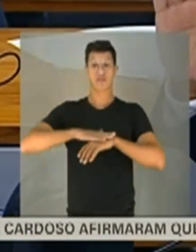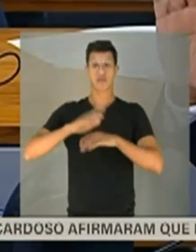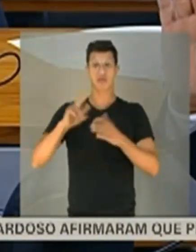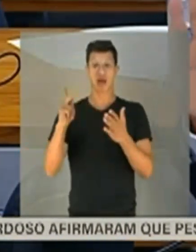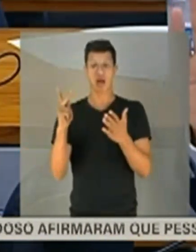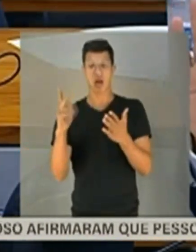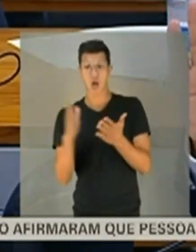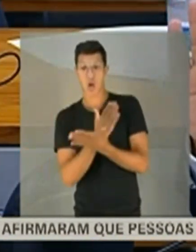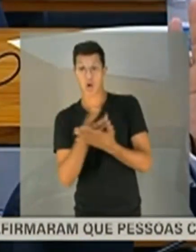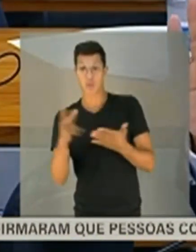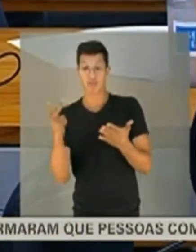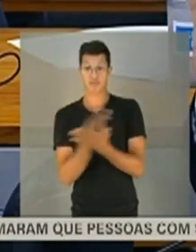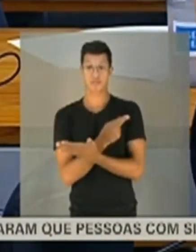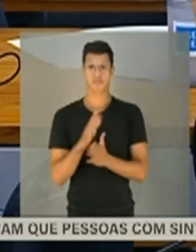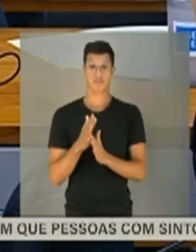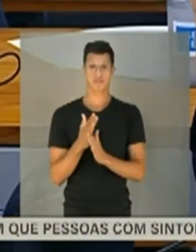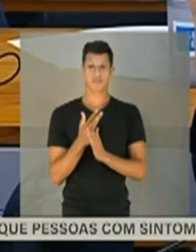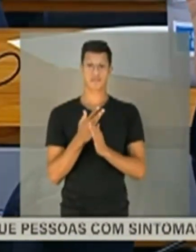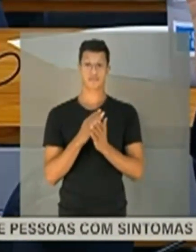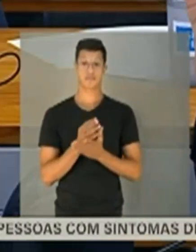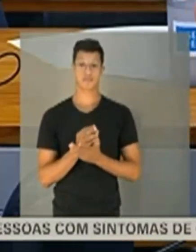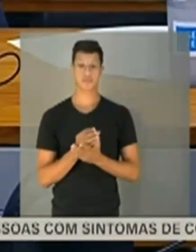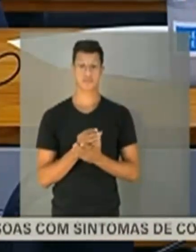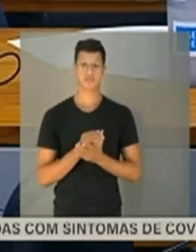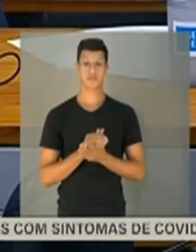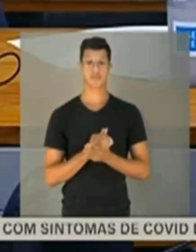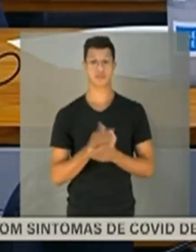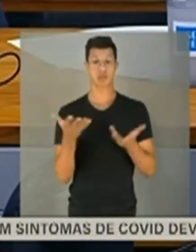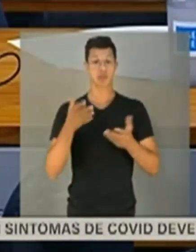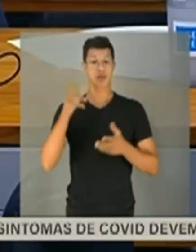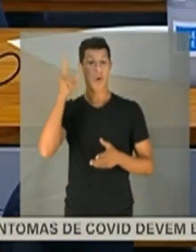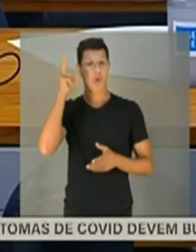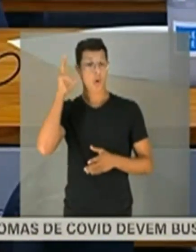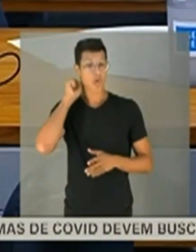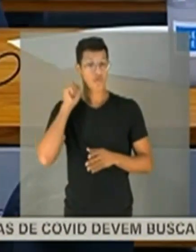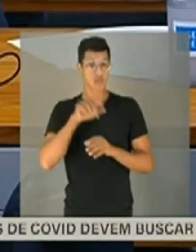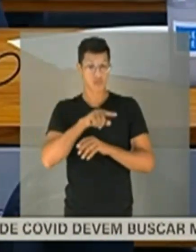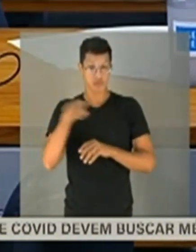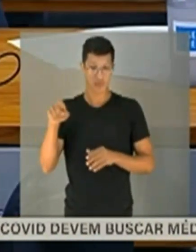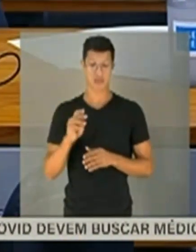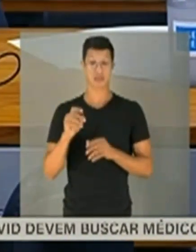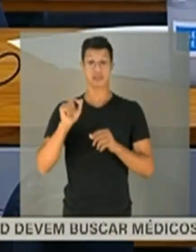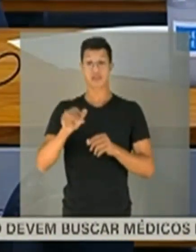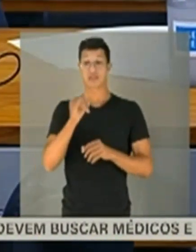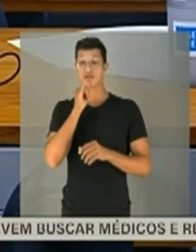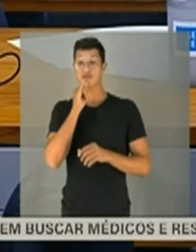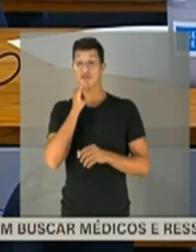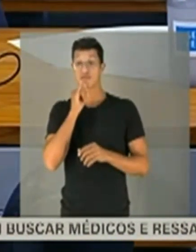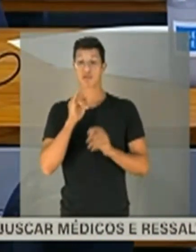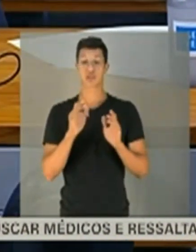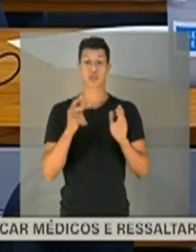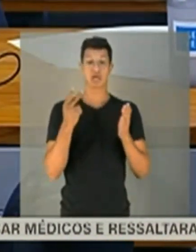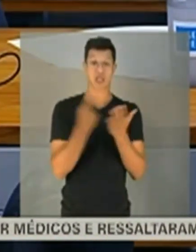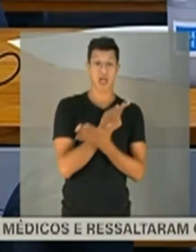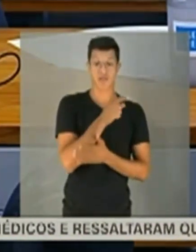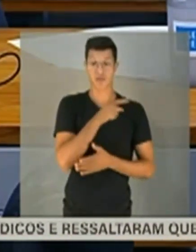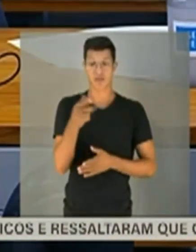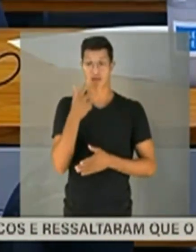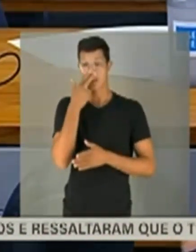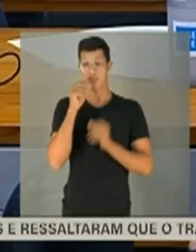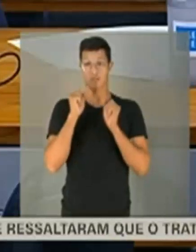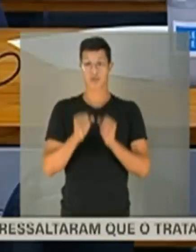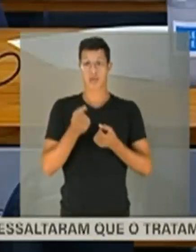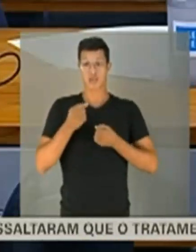algum erro? Eu queria ouvir isso de vocês. Que exemplos de equívocos os senhores